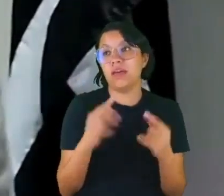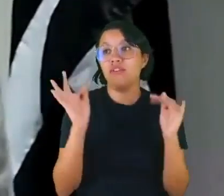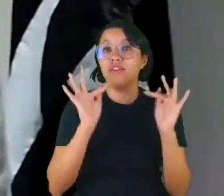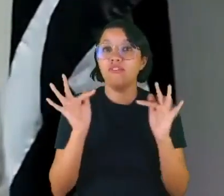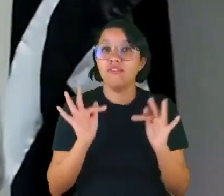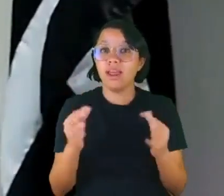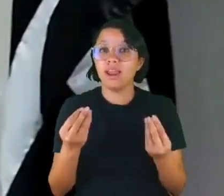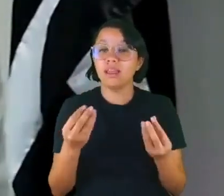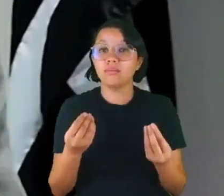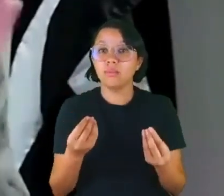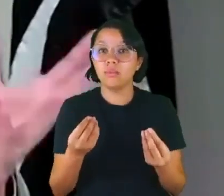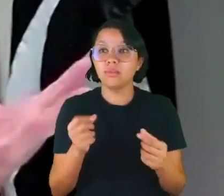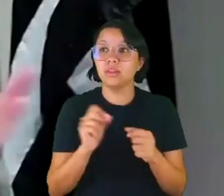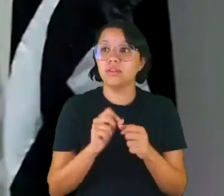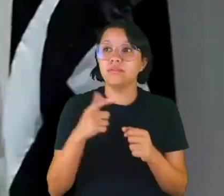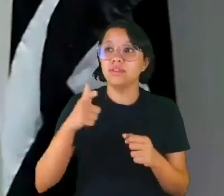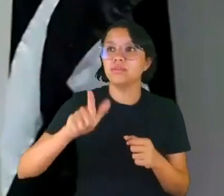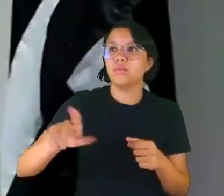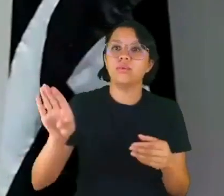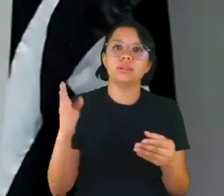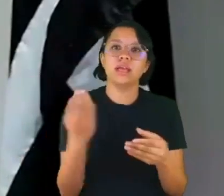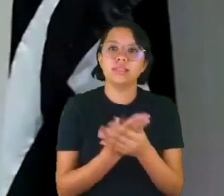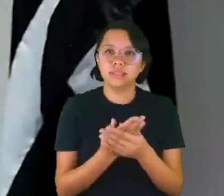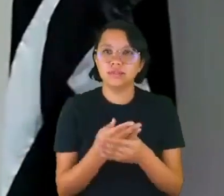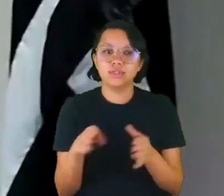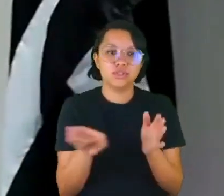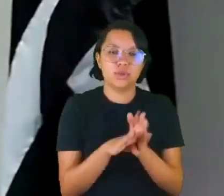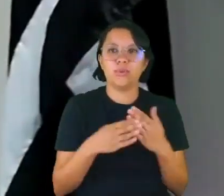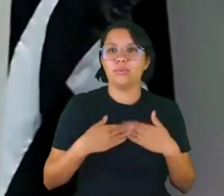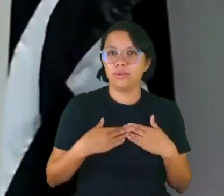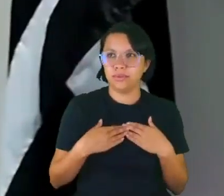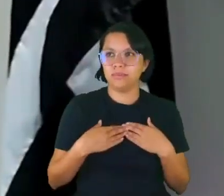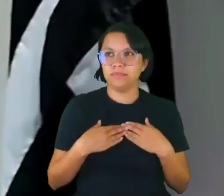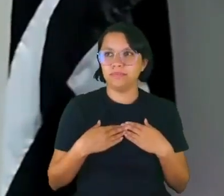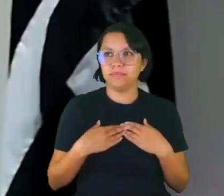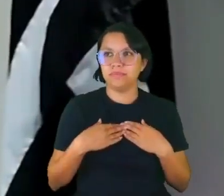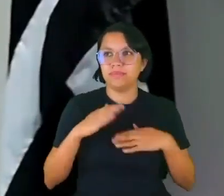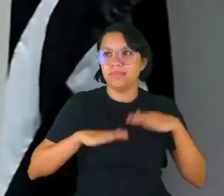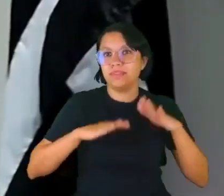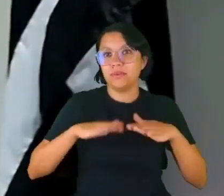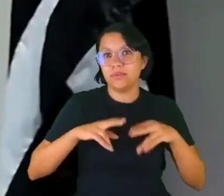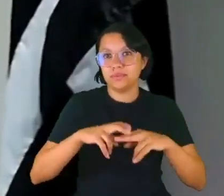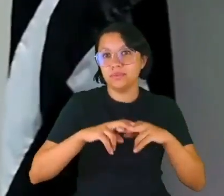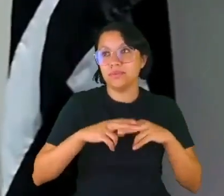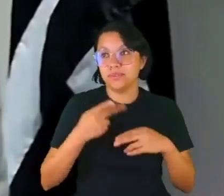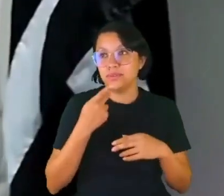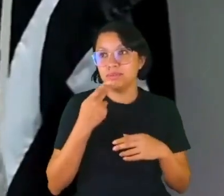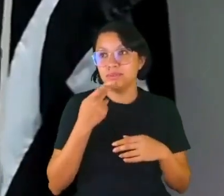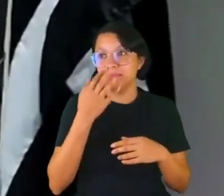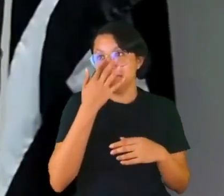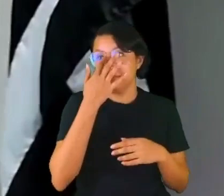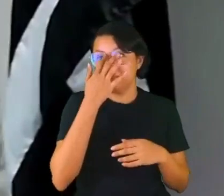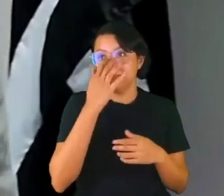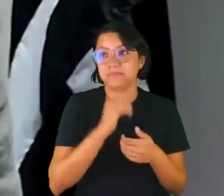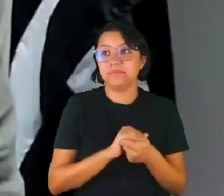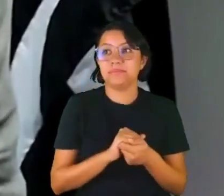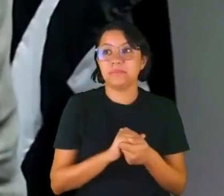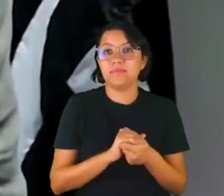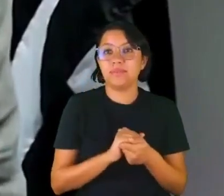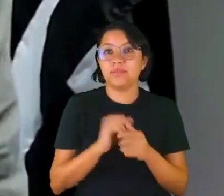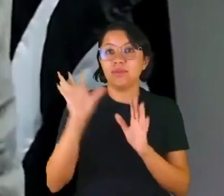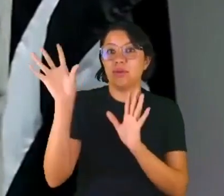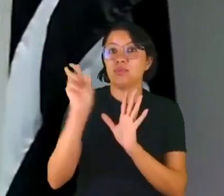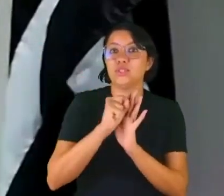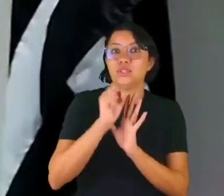dizendo uma parabólica, né? E esse caso era muito interessante, porque eu falei assim, bom, já que eu tenho o direito autoral dos meus